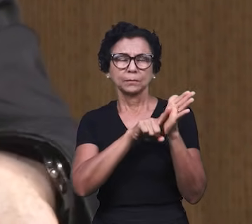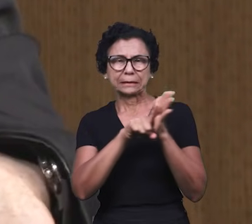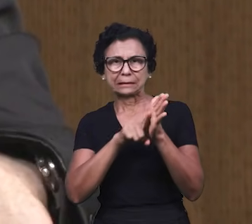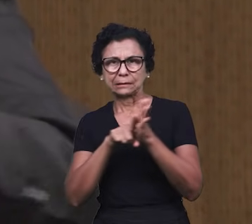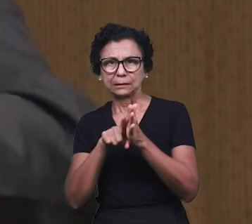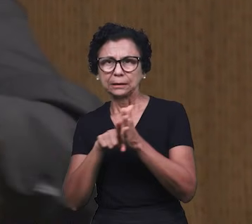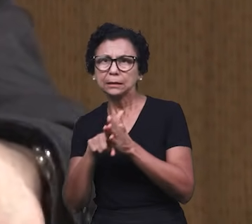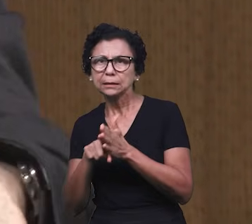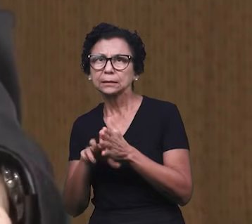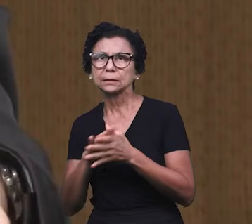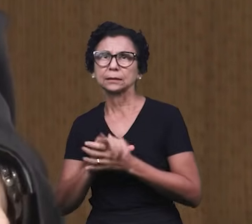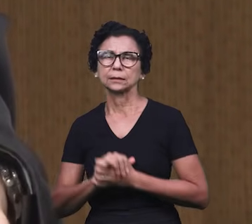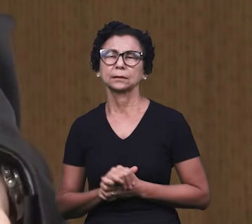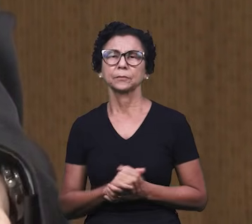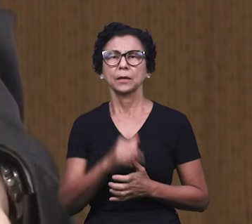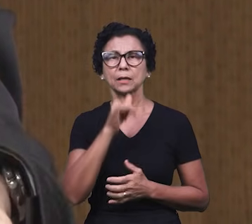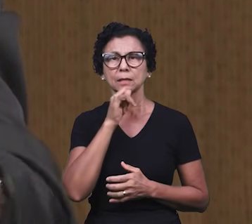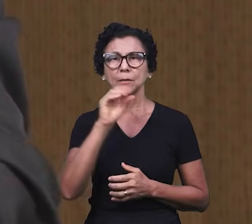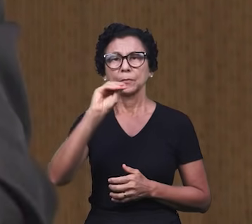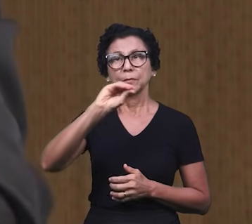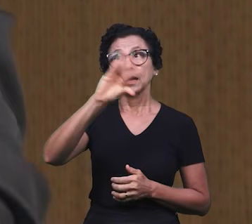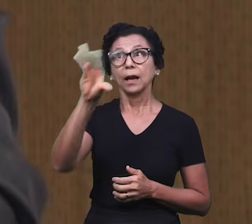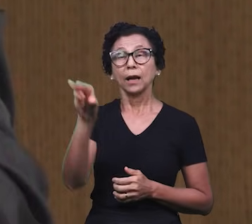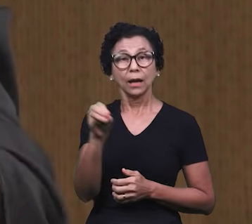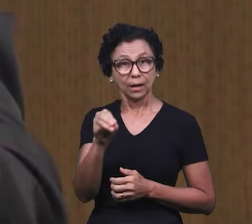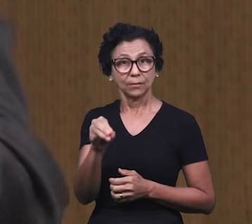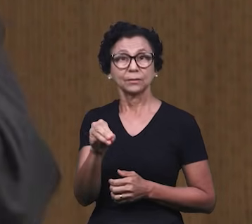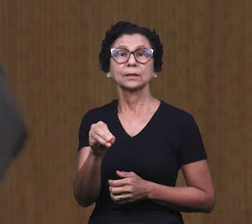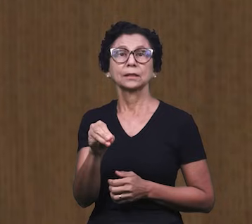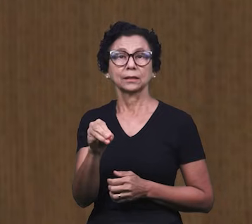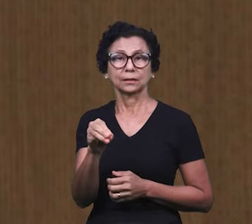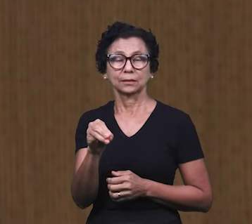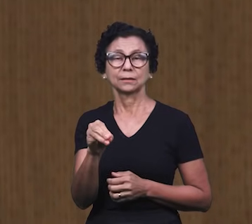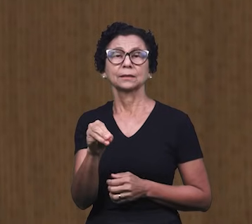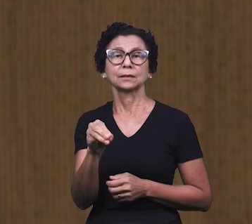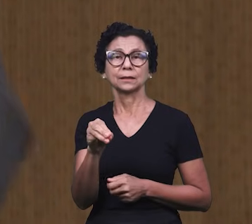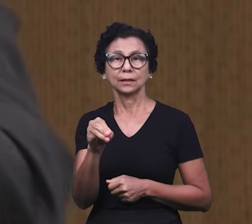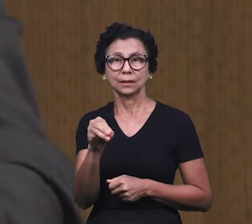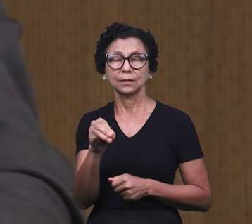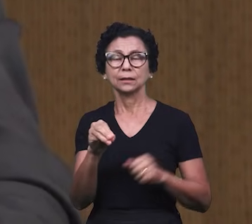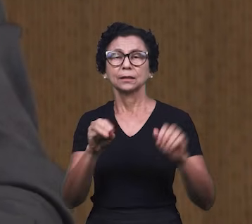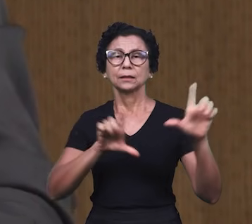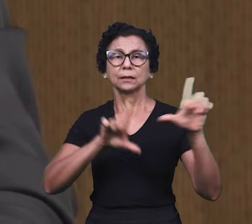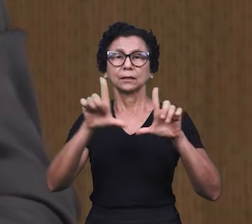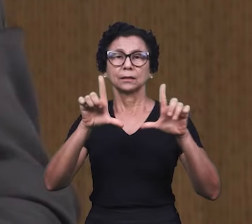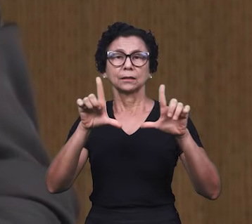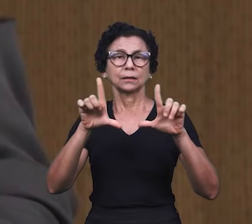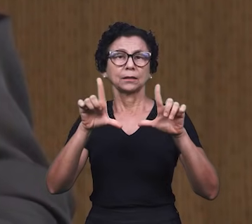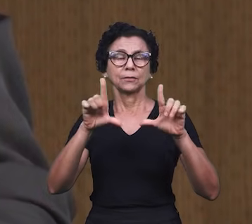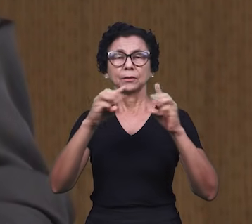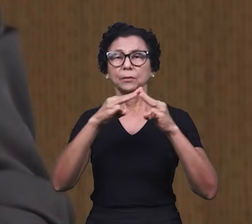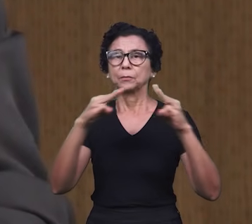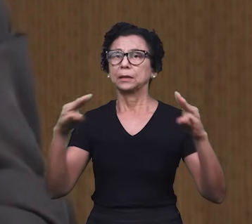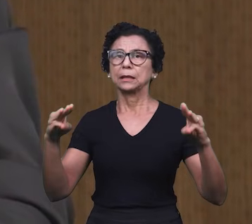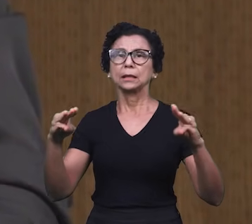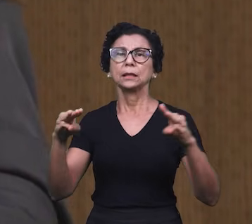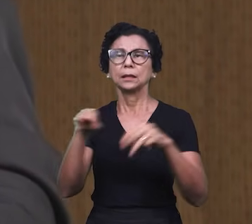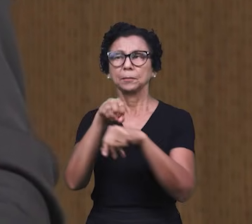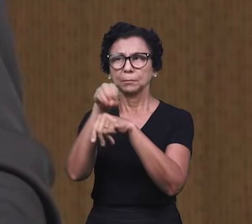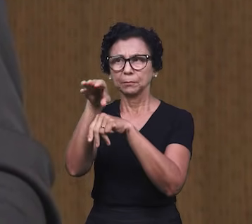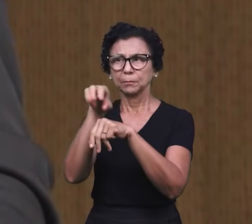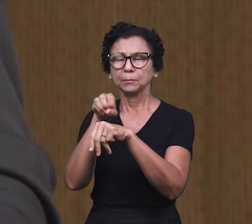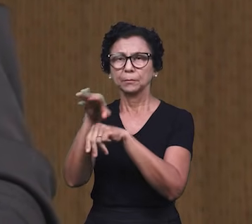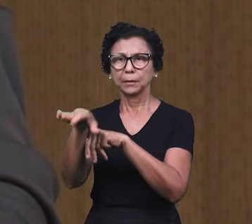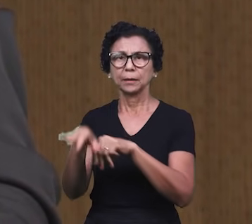TV Manaim em toda a África, da mesma forma como nós colocamos no Brasil. E se a gente quer colocar a programação permanente lá.